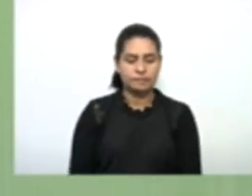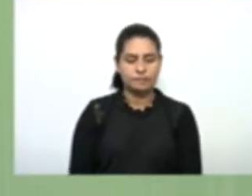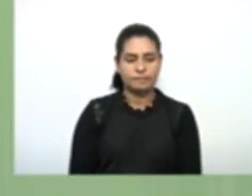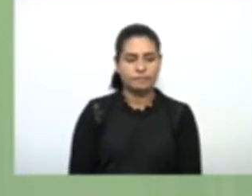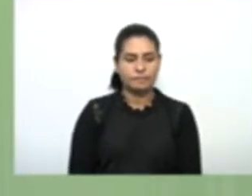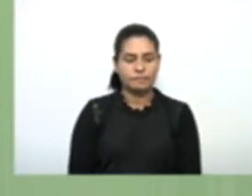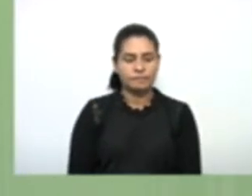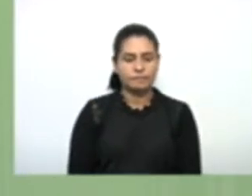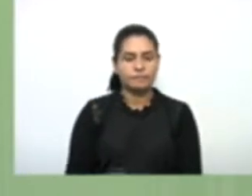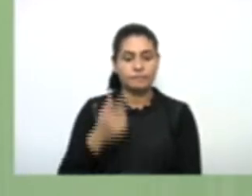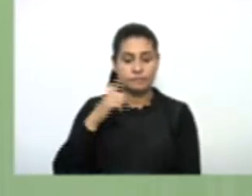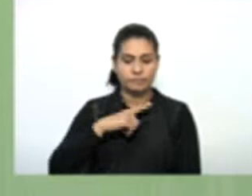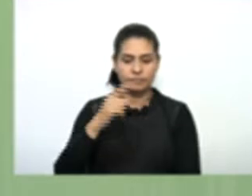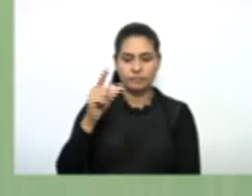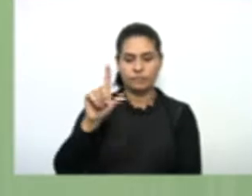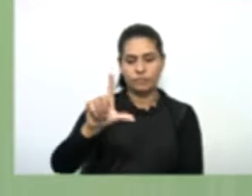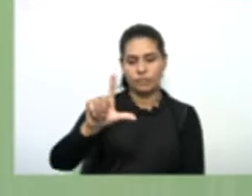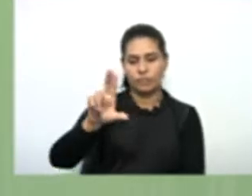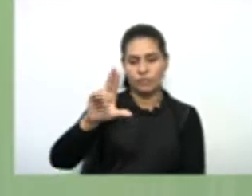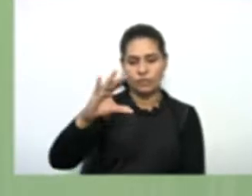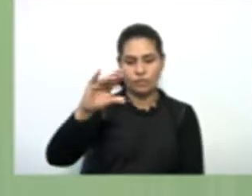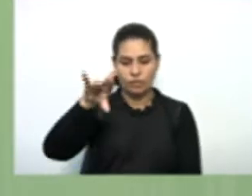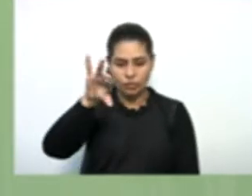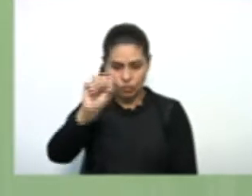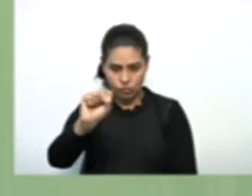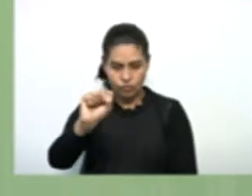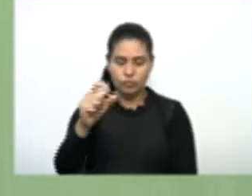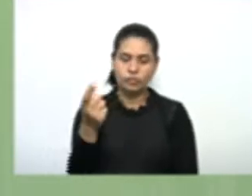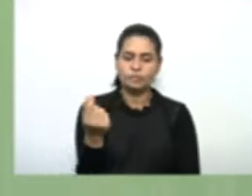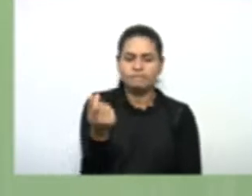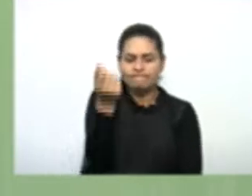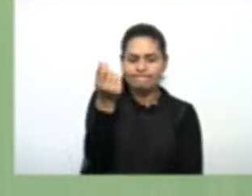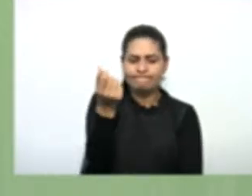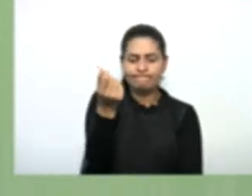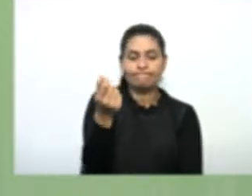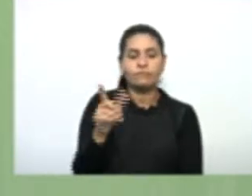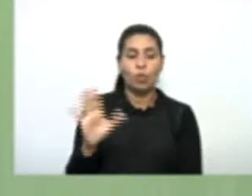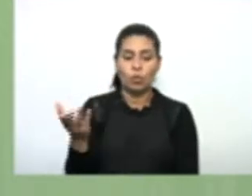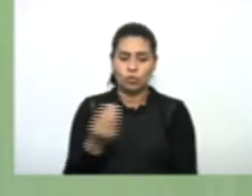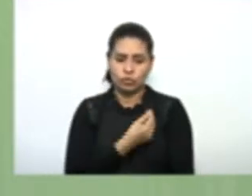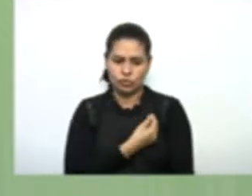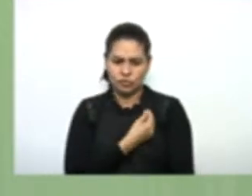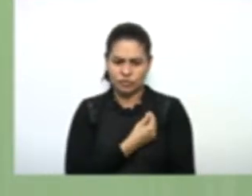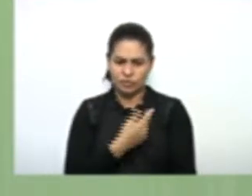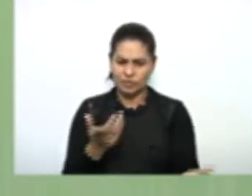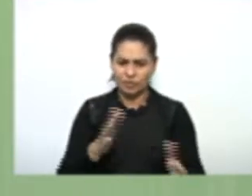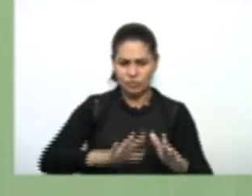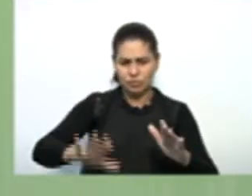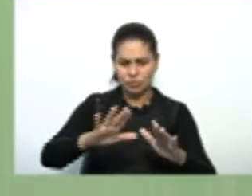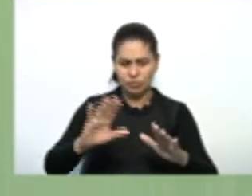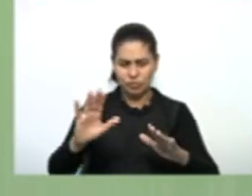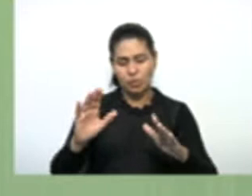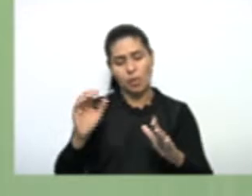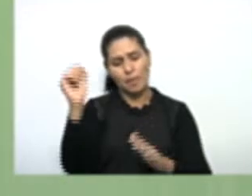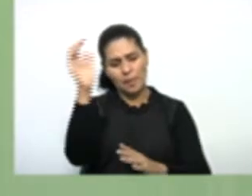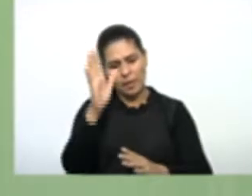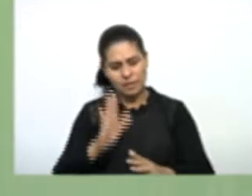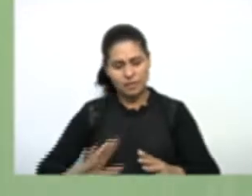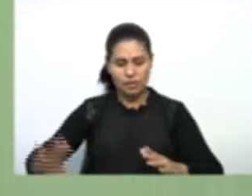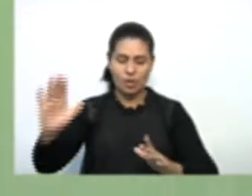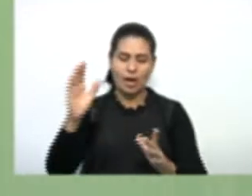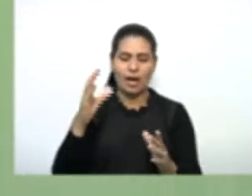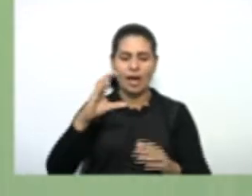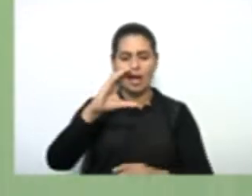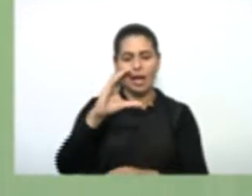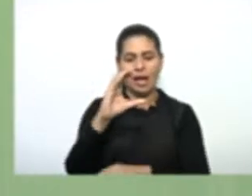Então, vamos falar das diferenças de lucros e sobras. Primeiro, vivemos sobre um sistema capitalista de produção.